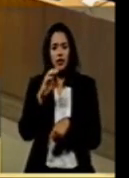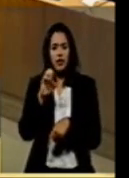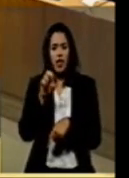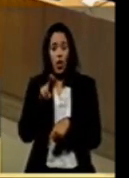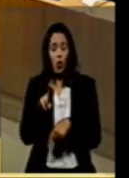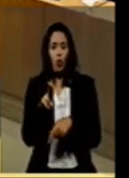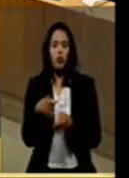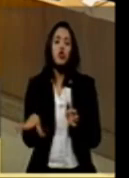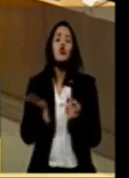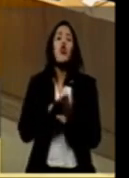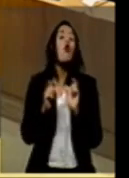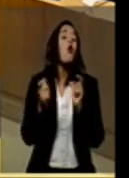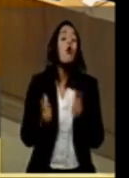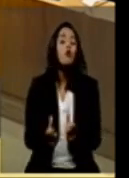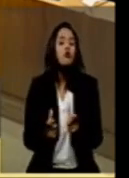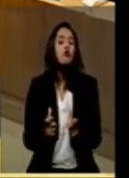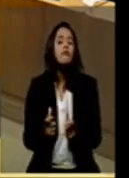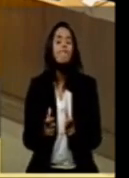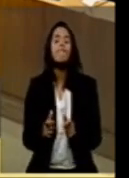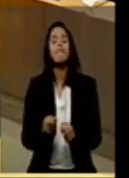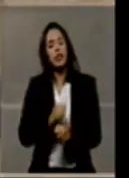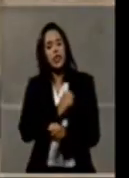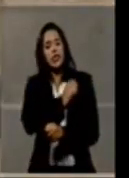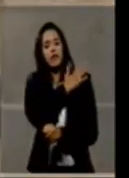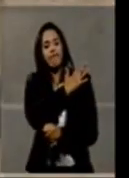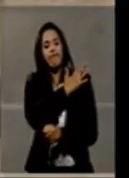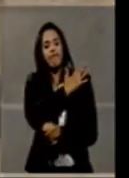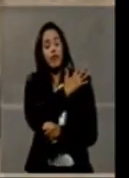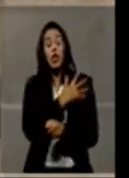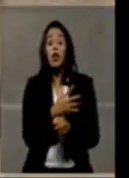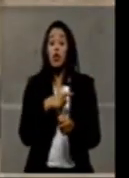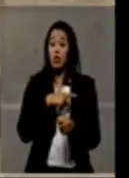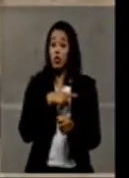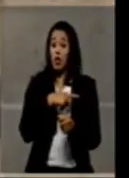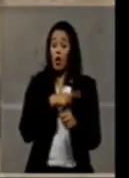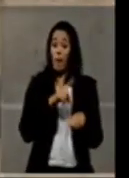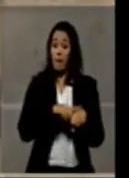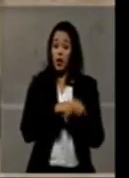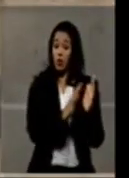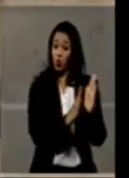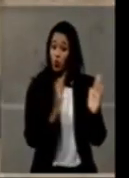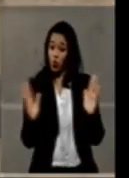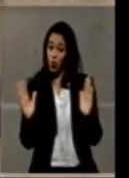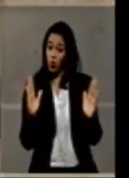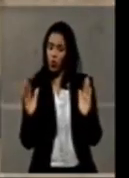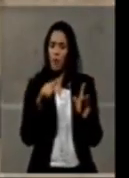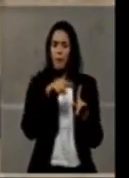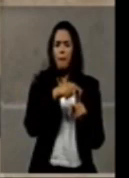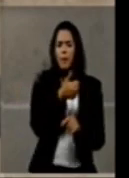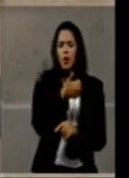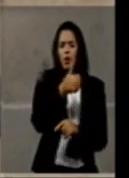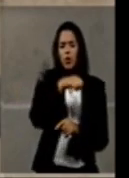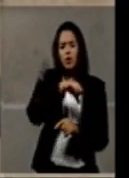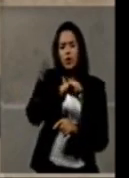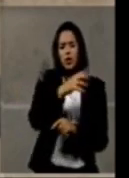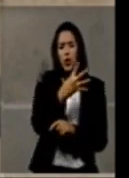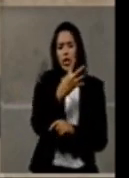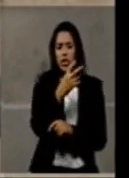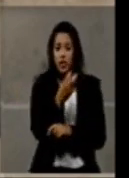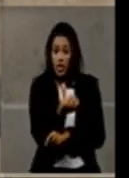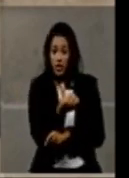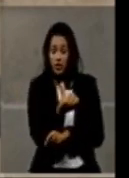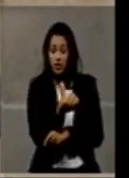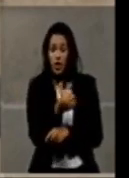na ditadura do estado novo o ciclo da constituição de 1946 teve por